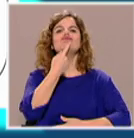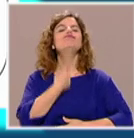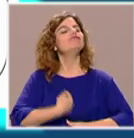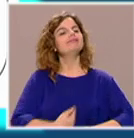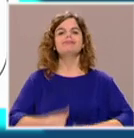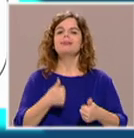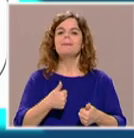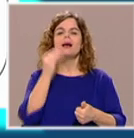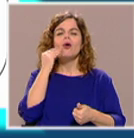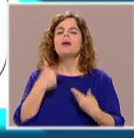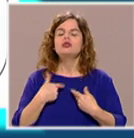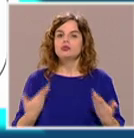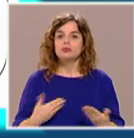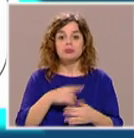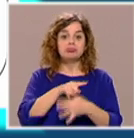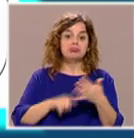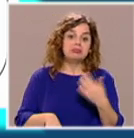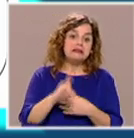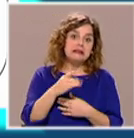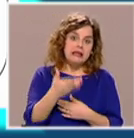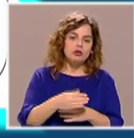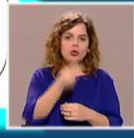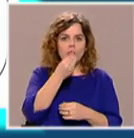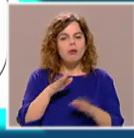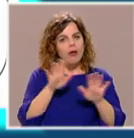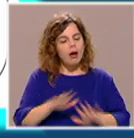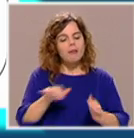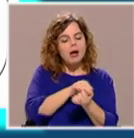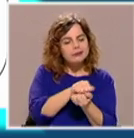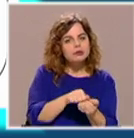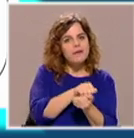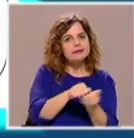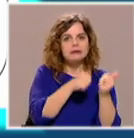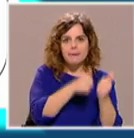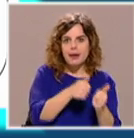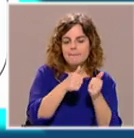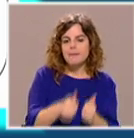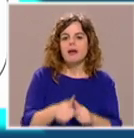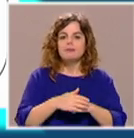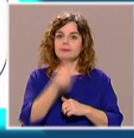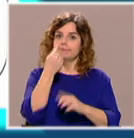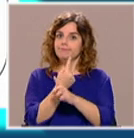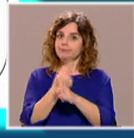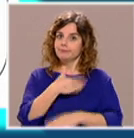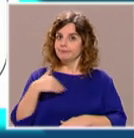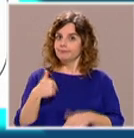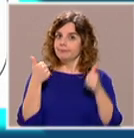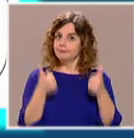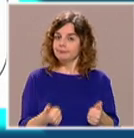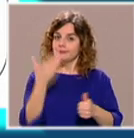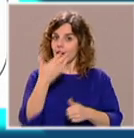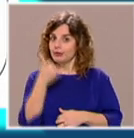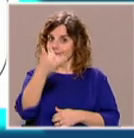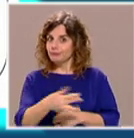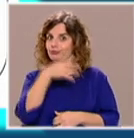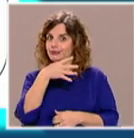exemplos de medidas. São elas: comer devagar e mastigar bem os alimentos, fazer uma alimentação saudável, vamos falar sobre isto na próxima